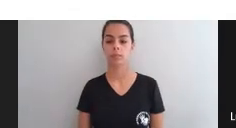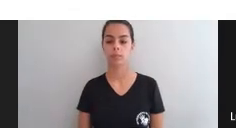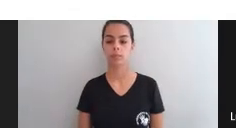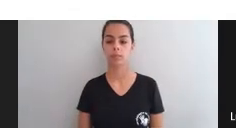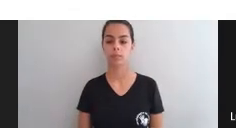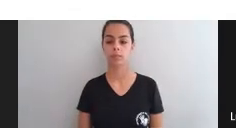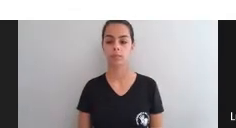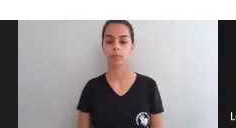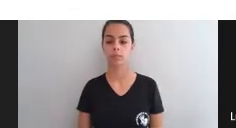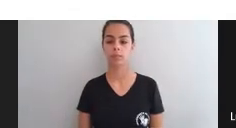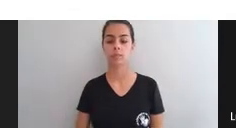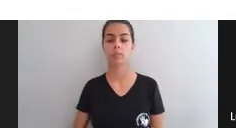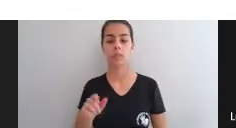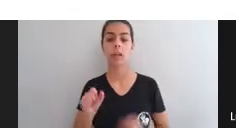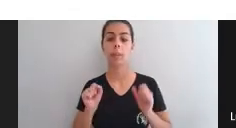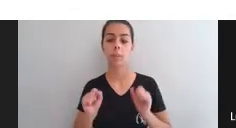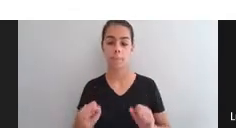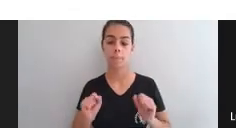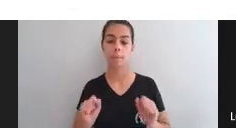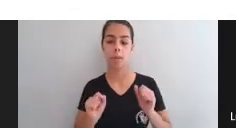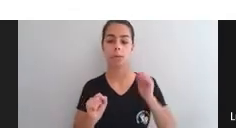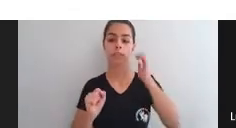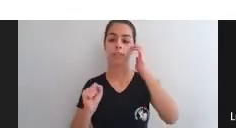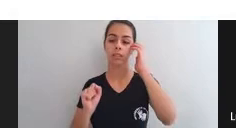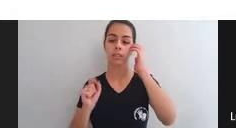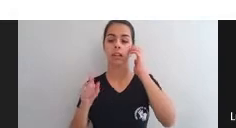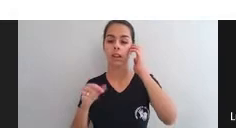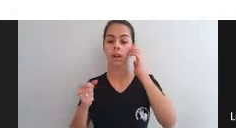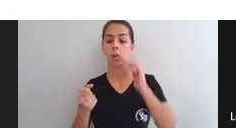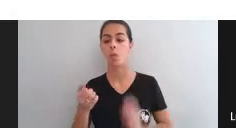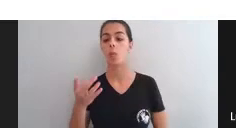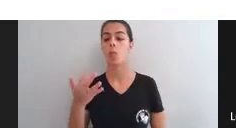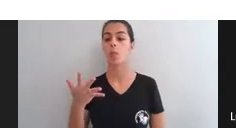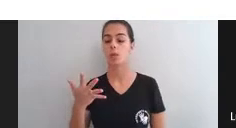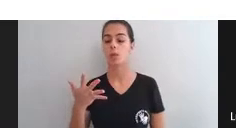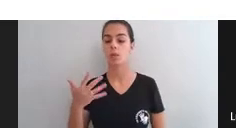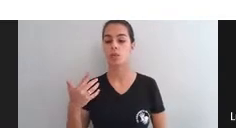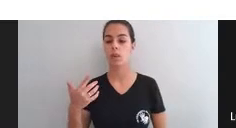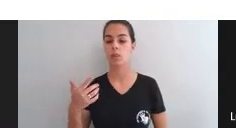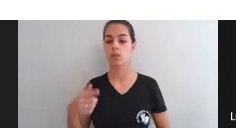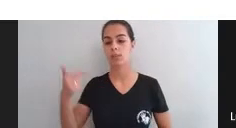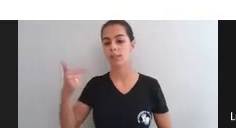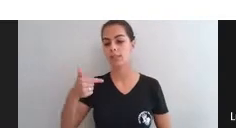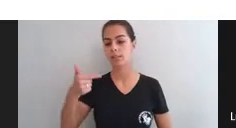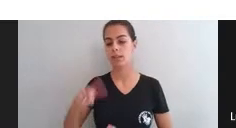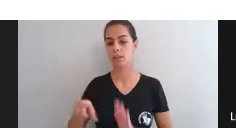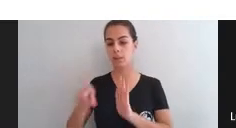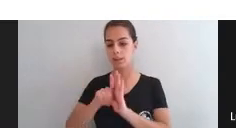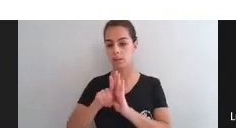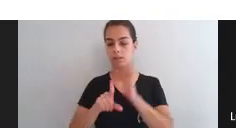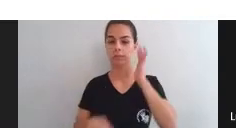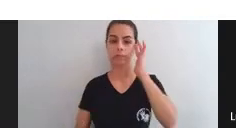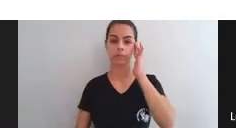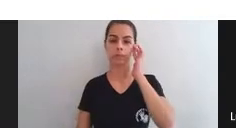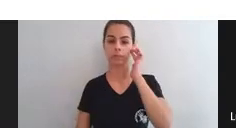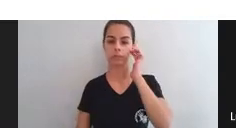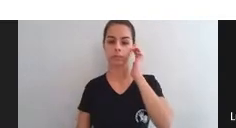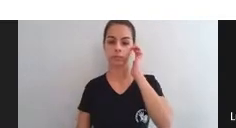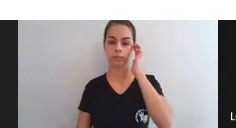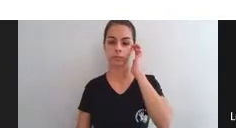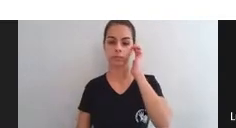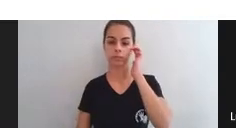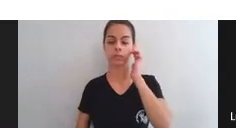um pouco considerada como uma quantificação da segunda lei, né? Que remete